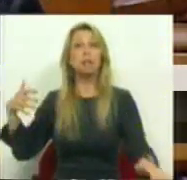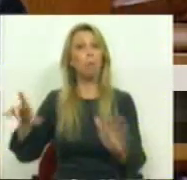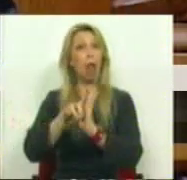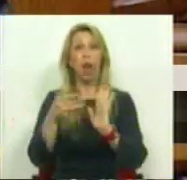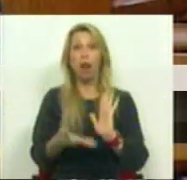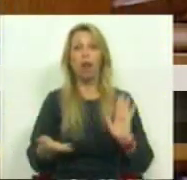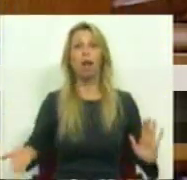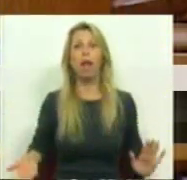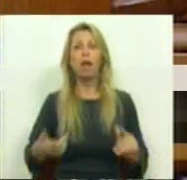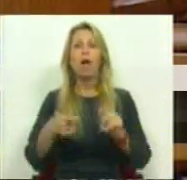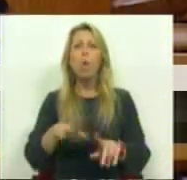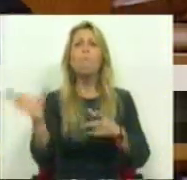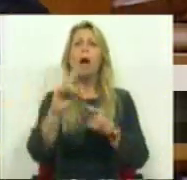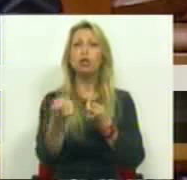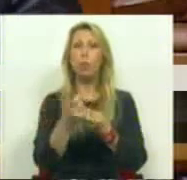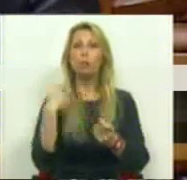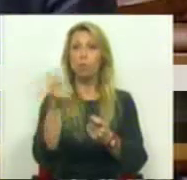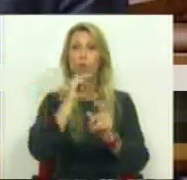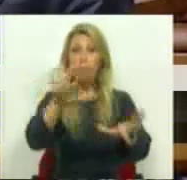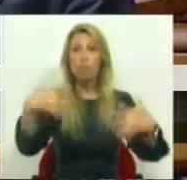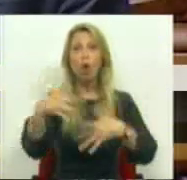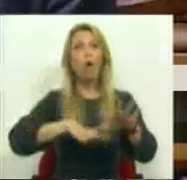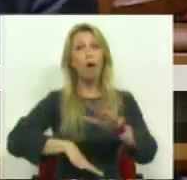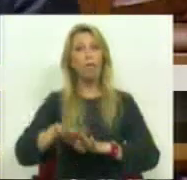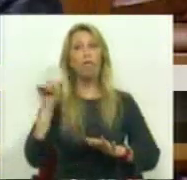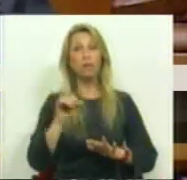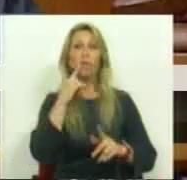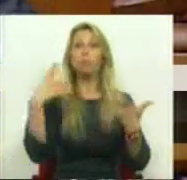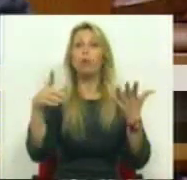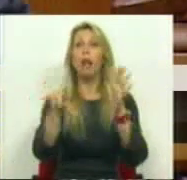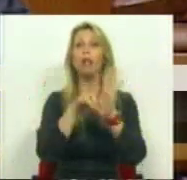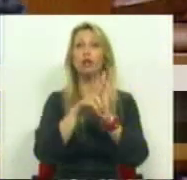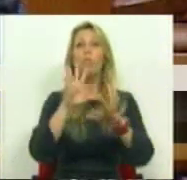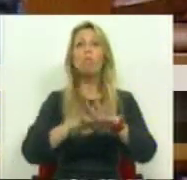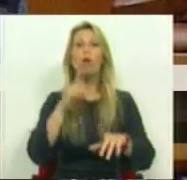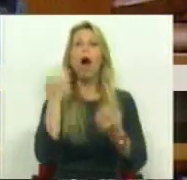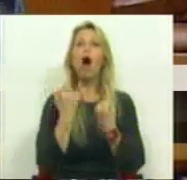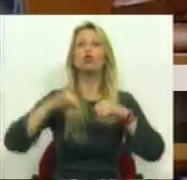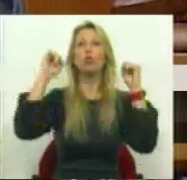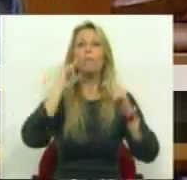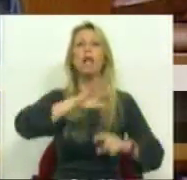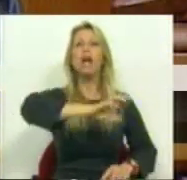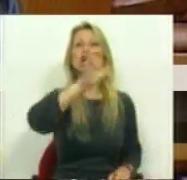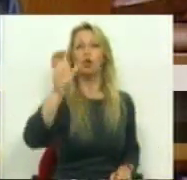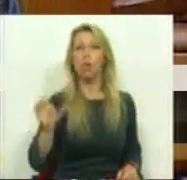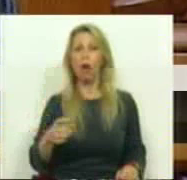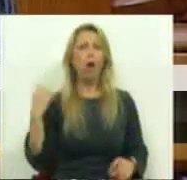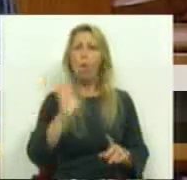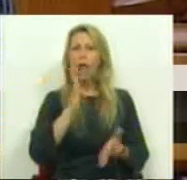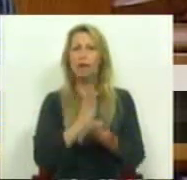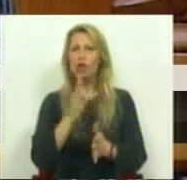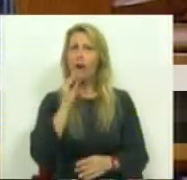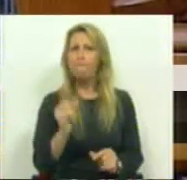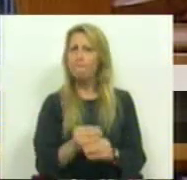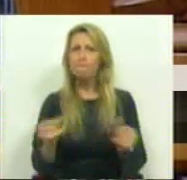mais próximo que nós podemos fazer é até com a legislação acerca das autonomias regionais. Não só nesta matéria, sobre